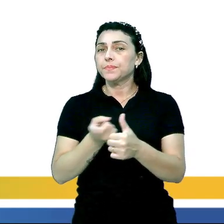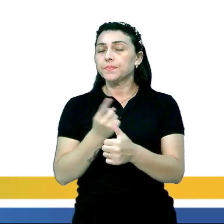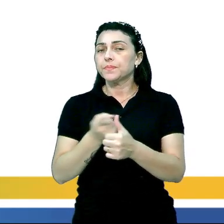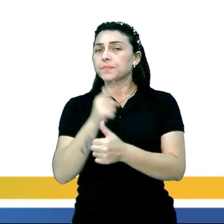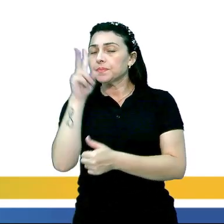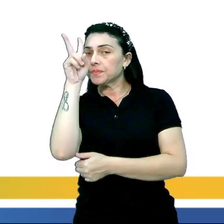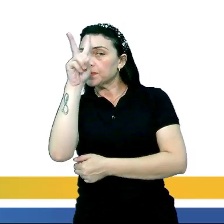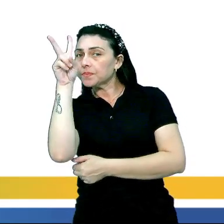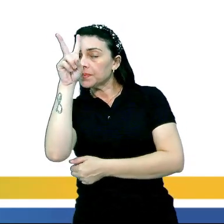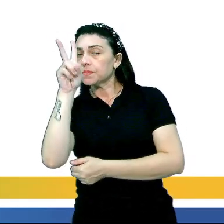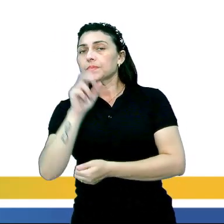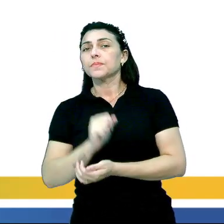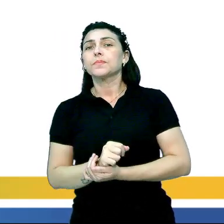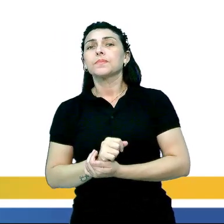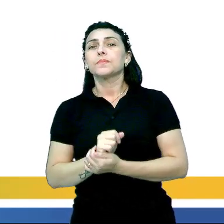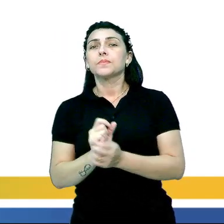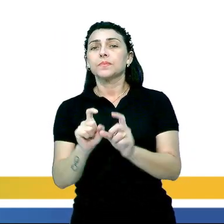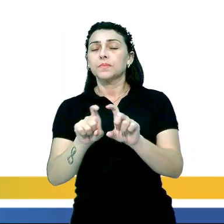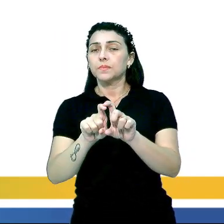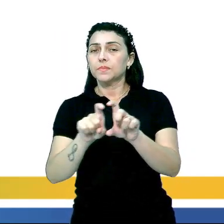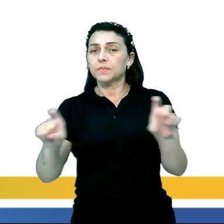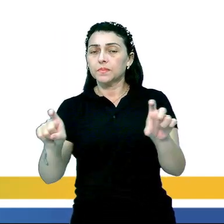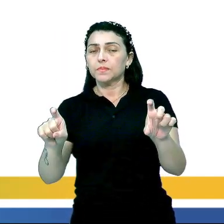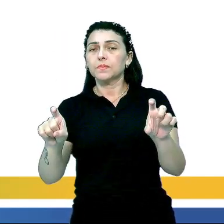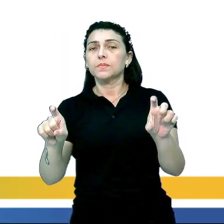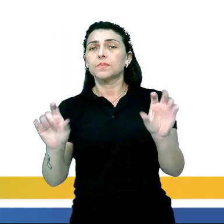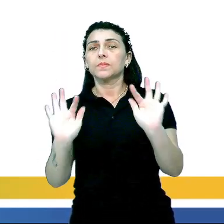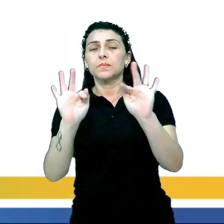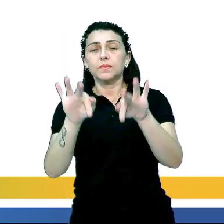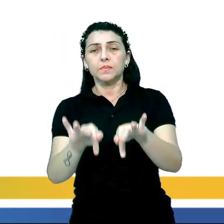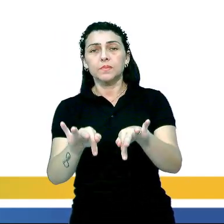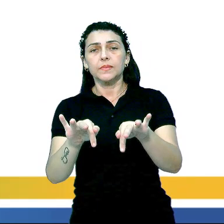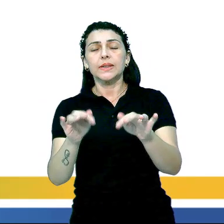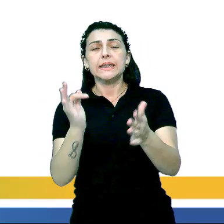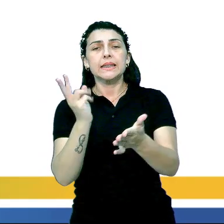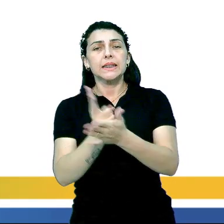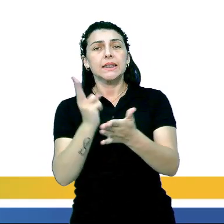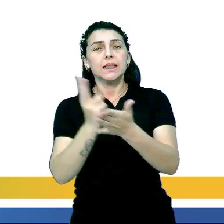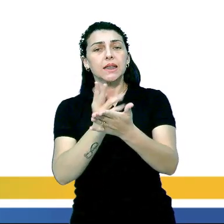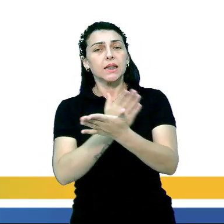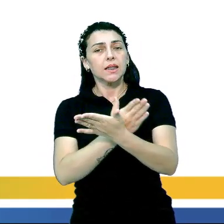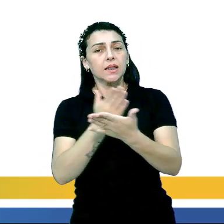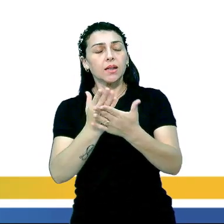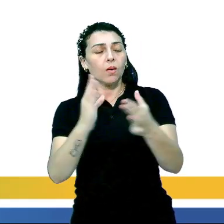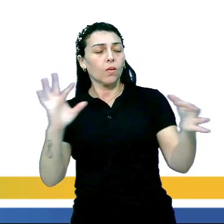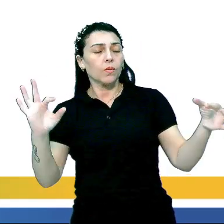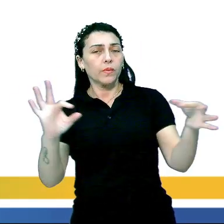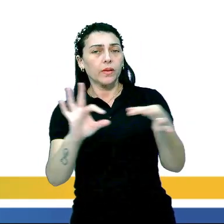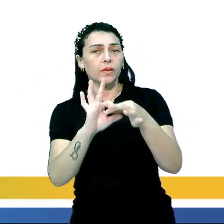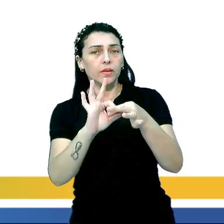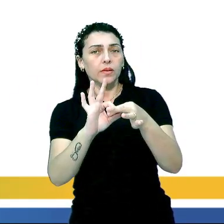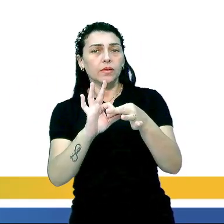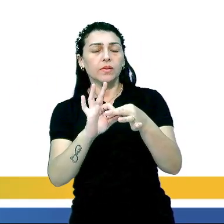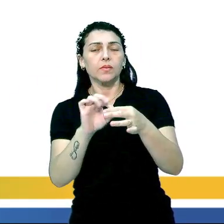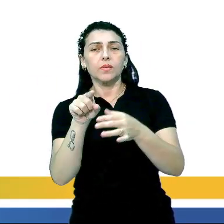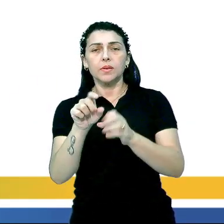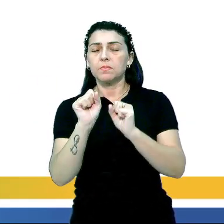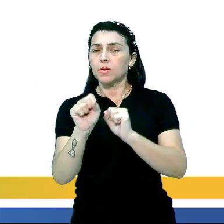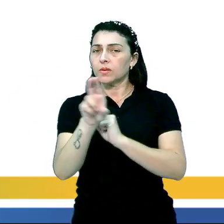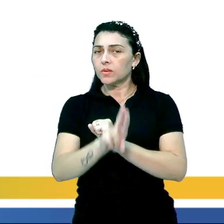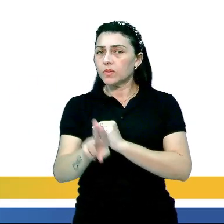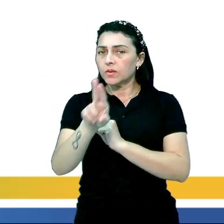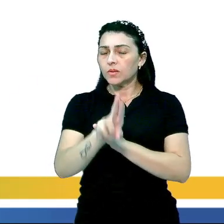deve lembrar que o parágrafo de conclusão deve sempre iniciar com um conectivo. Você pode